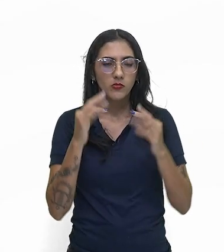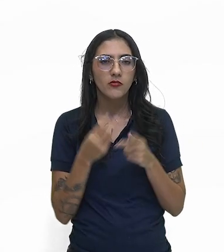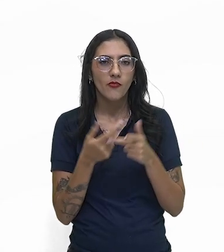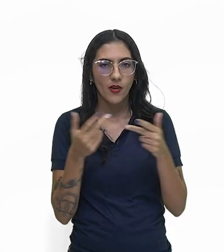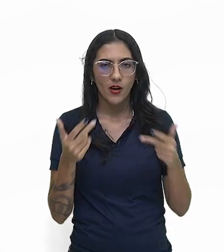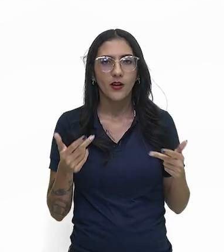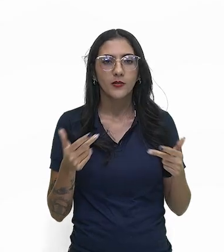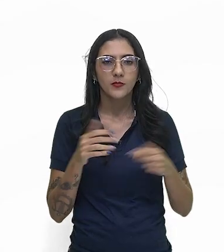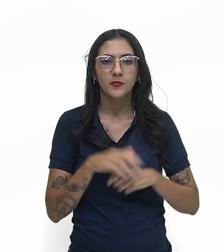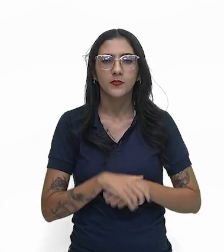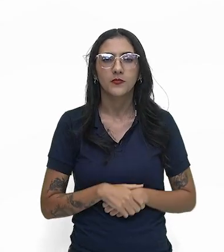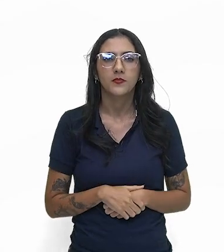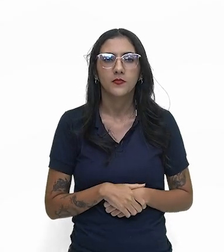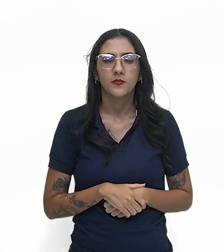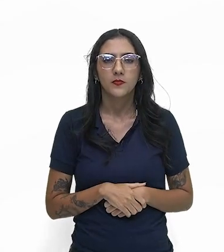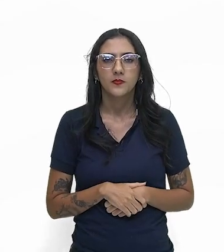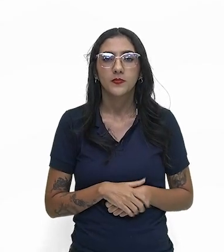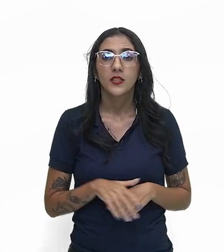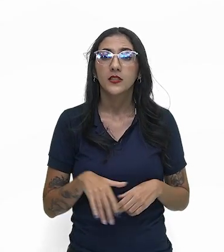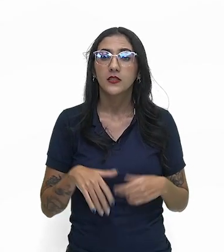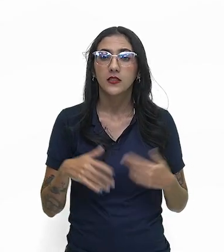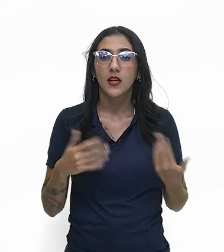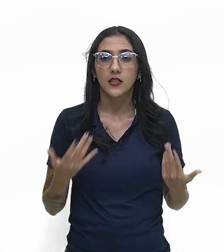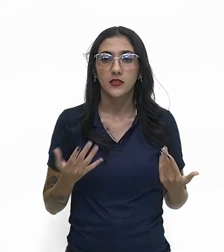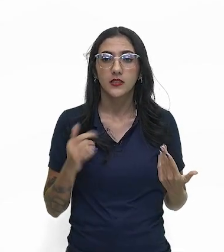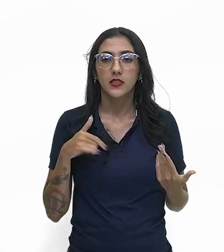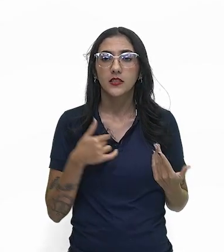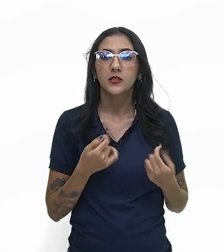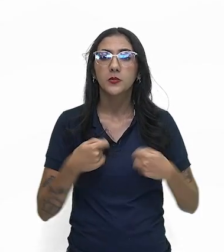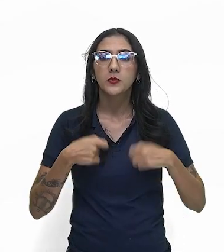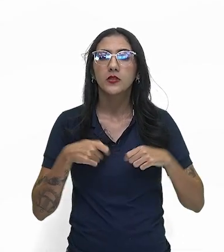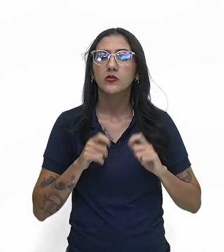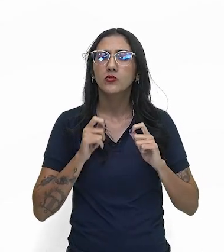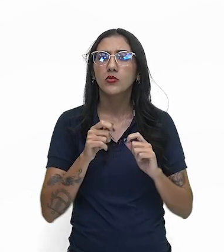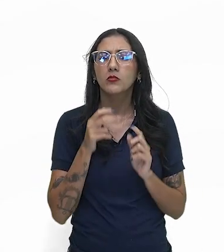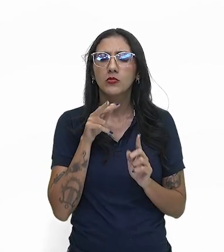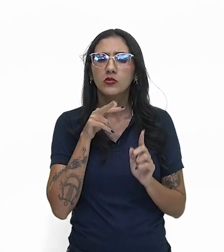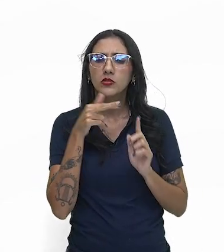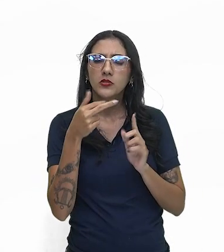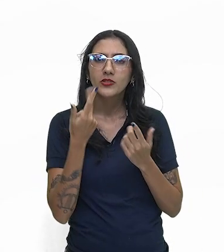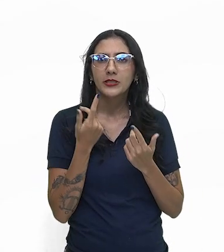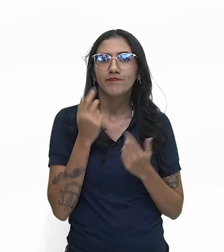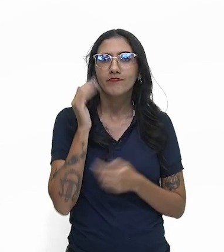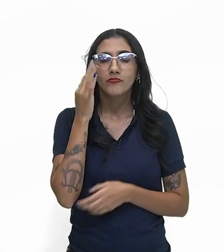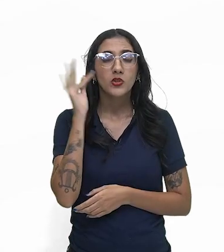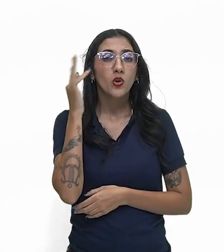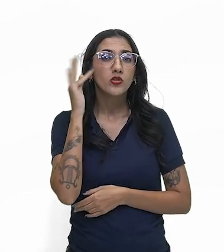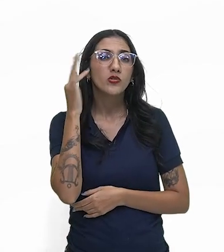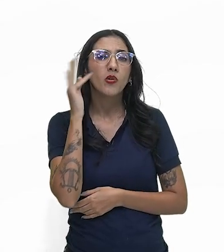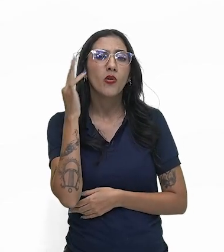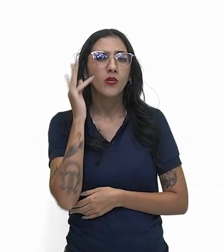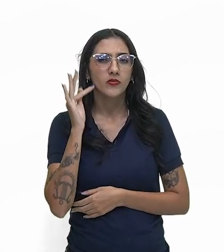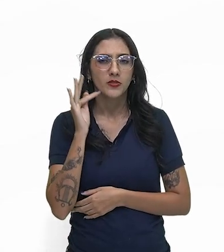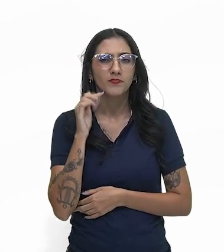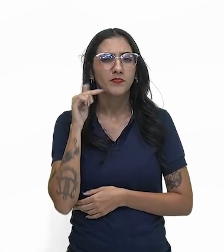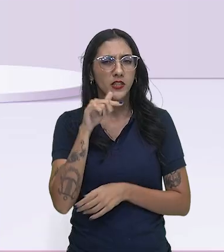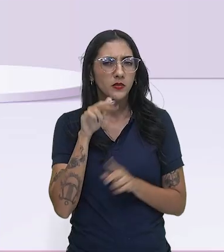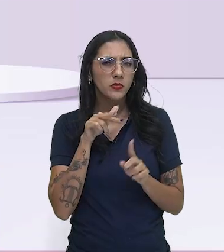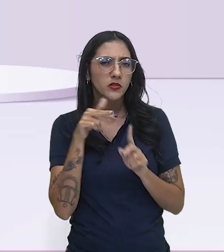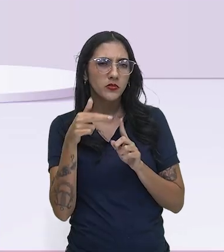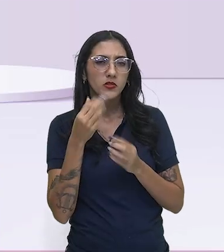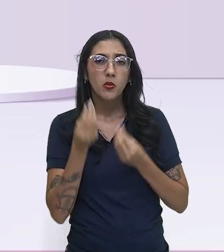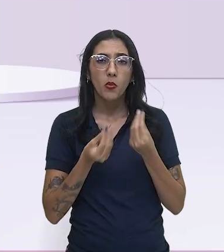tudo isso. E aí nós precisamos olhar de uma maneira filosófica, quando a gente fala aqui, desse ponto de vista aqui,